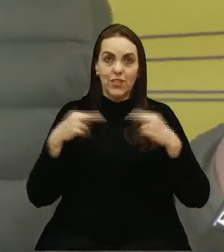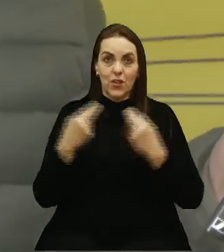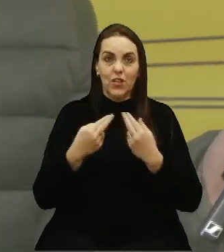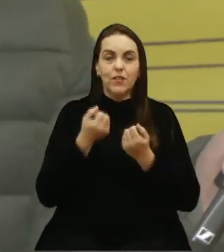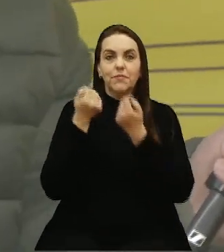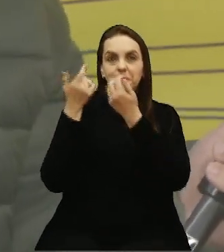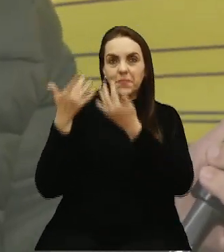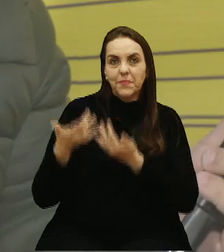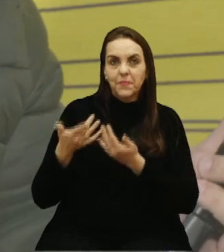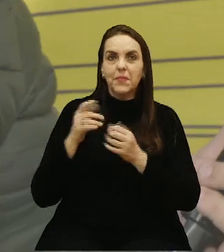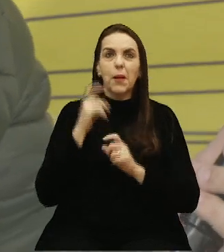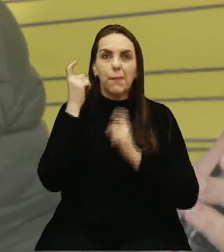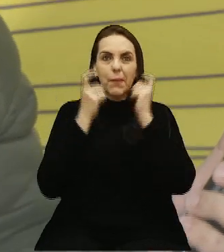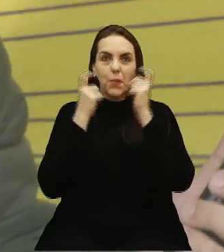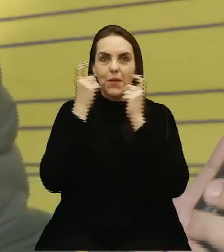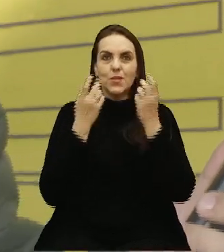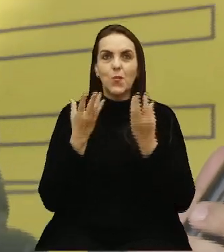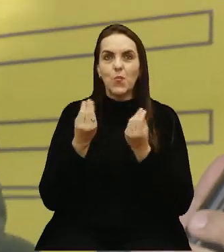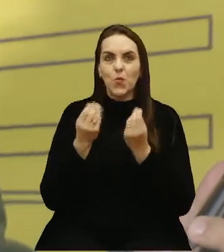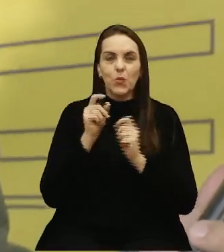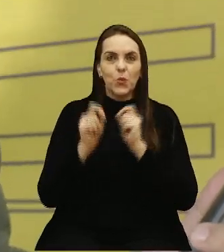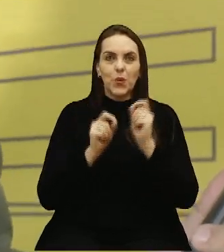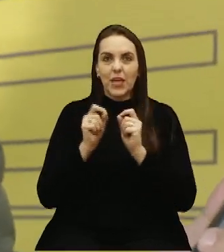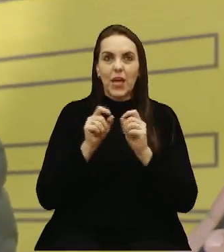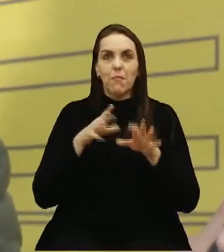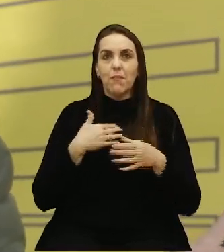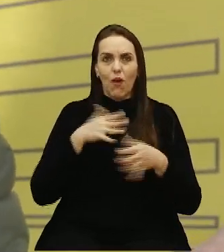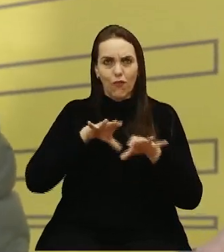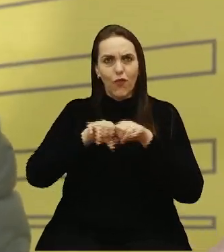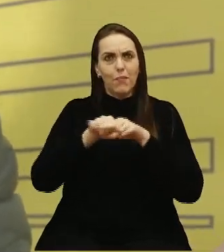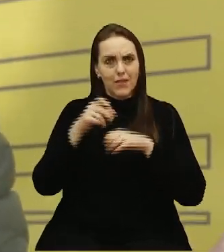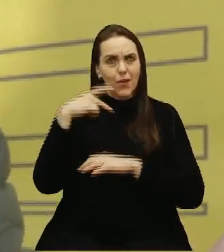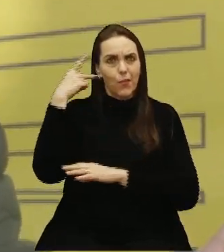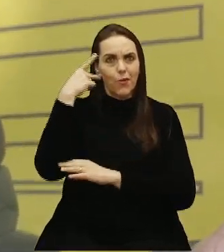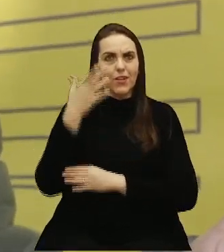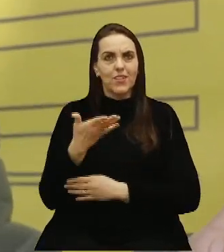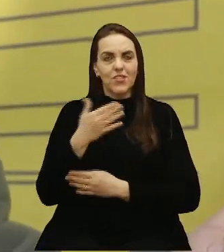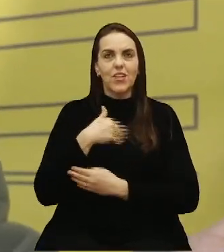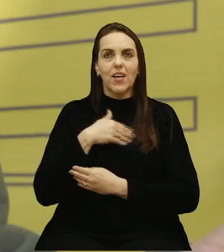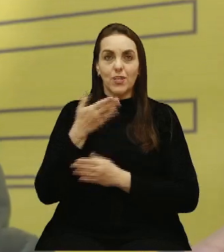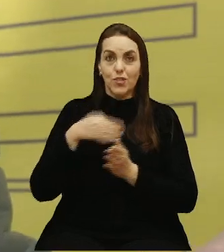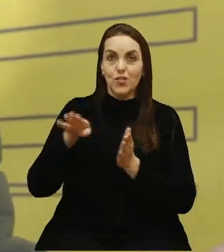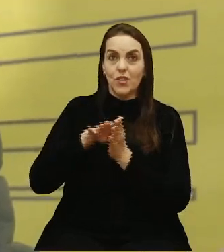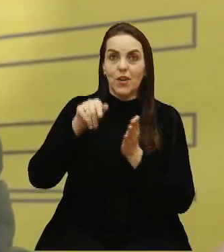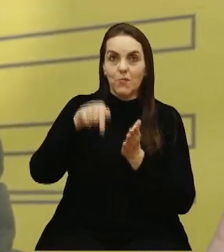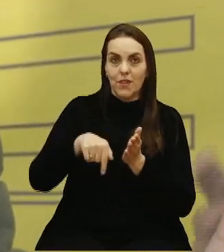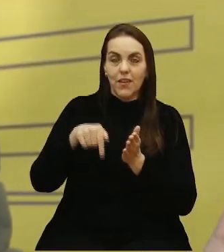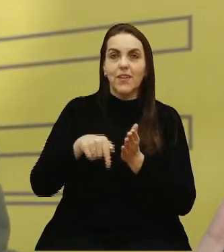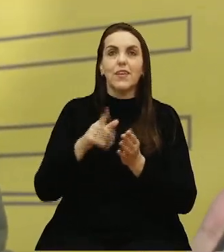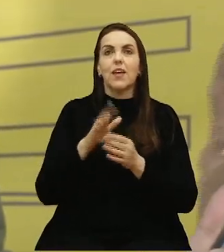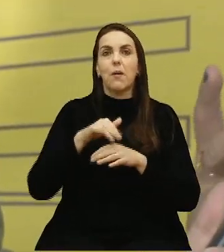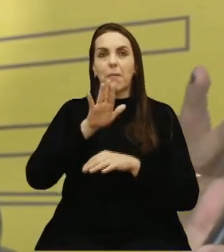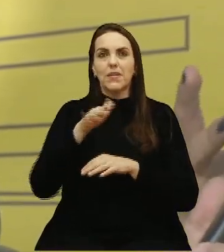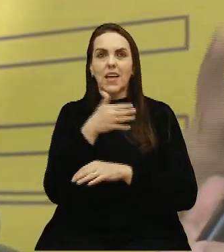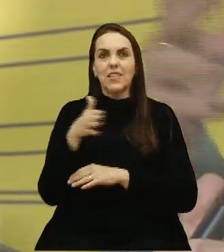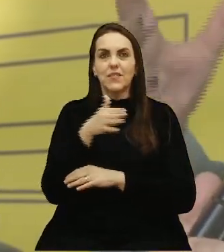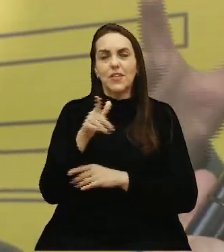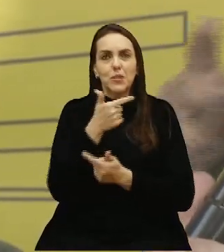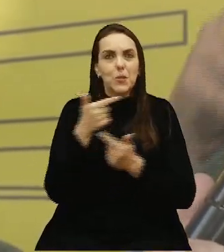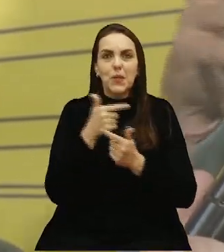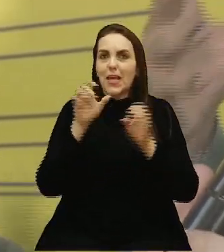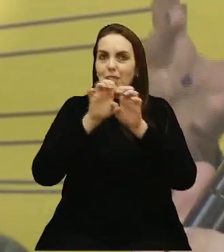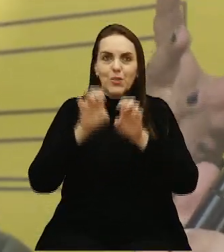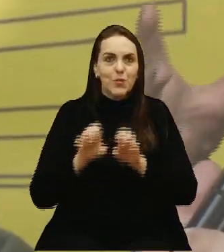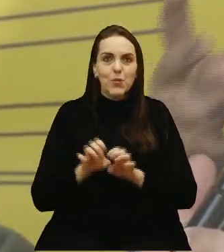algo que me preocupa muito, assim, que é a minha formação política, né? A gente chega aqui, muitas vezes até sem muita estrutura,